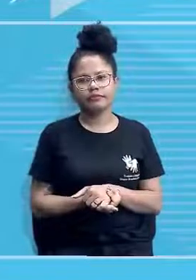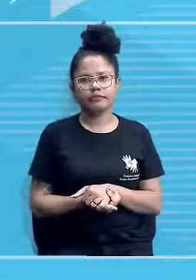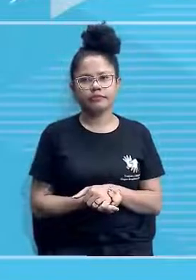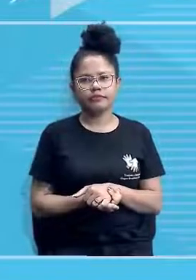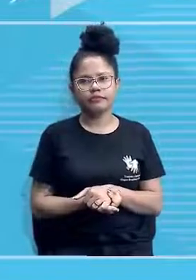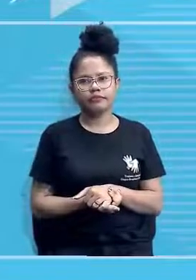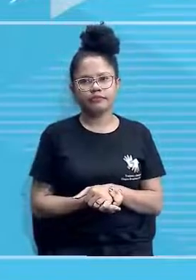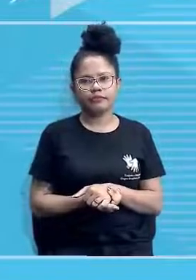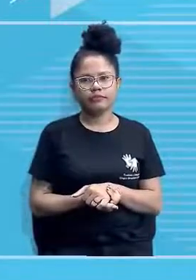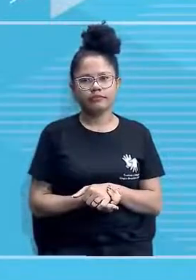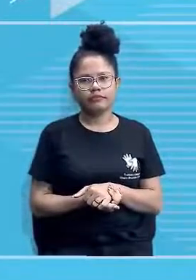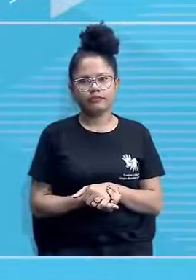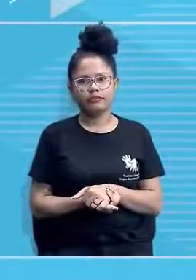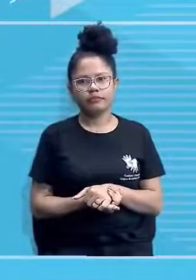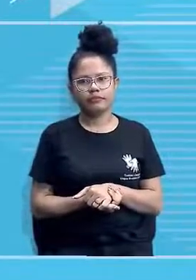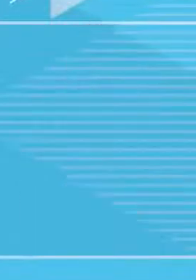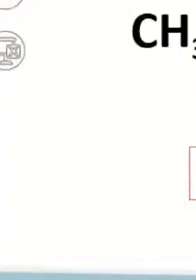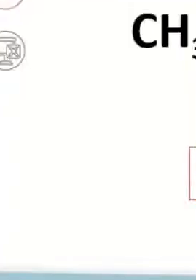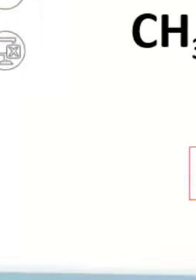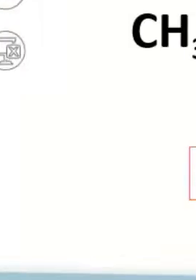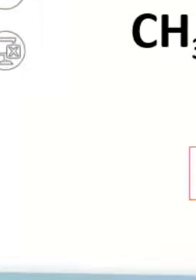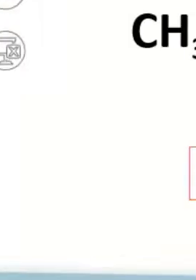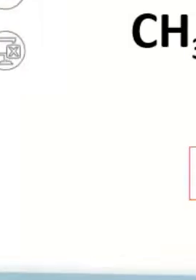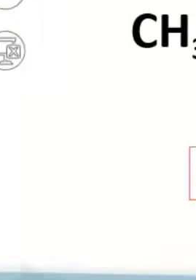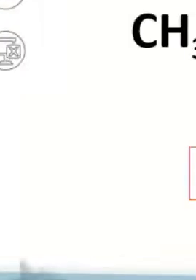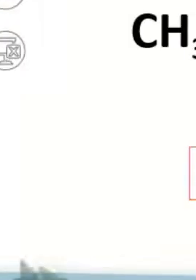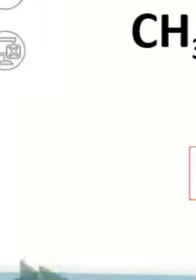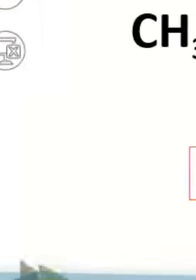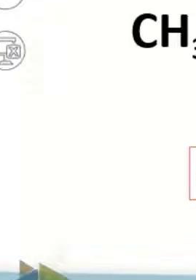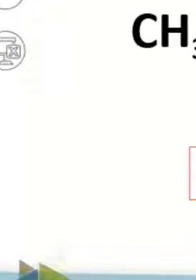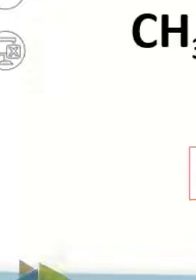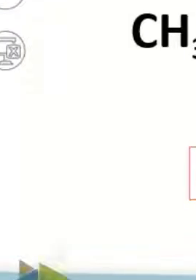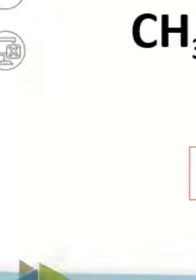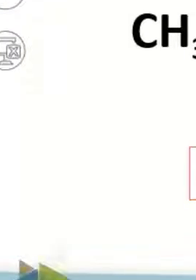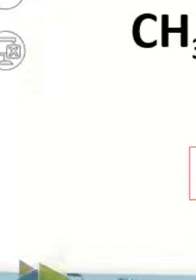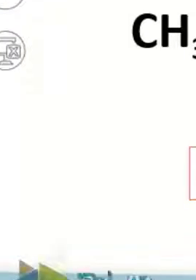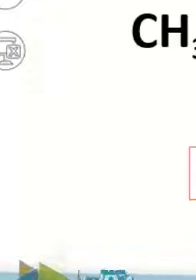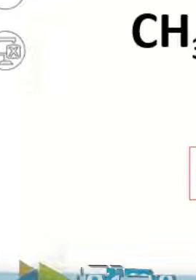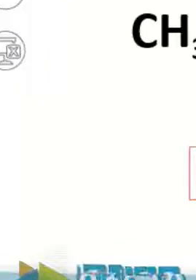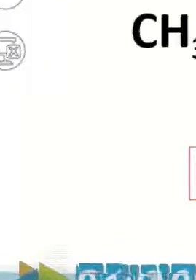E aí E aí